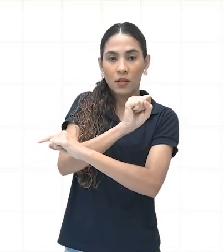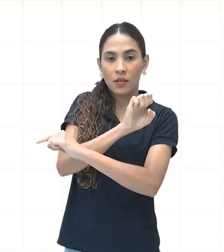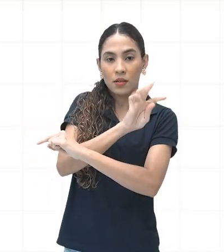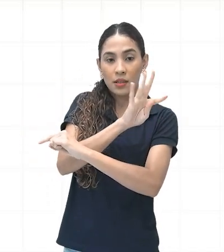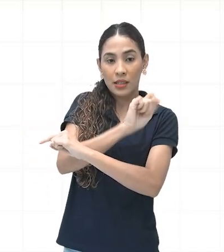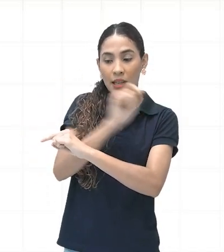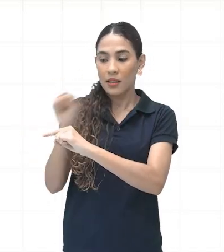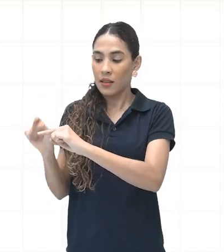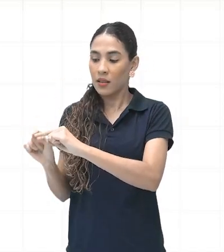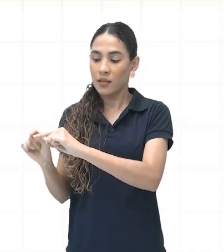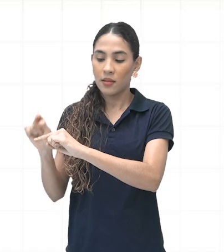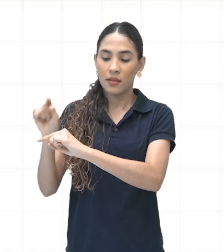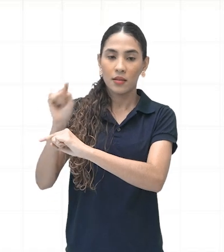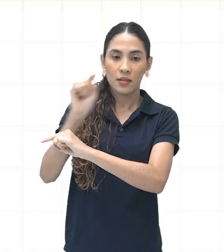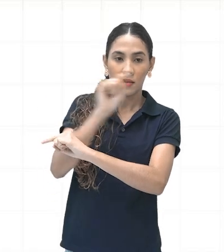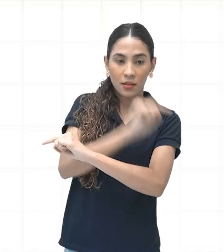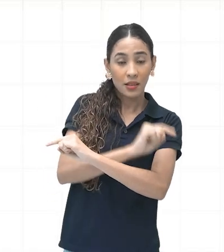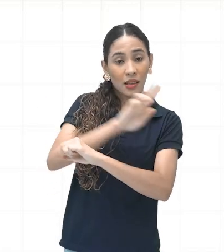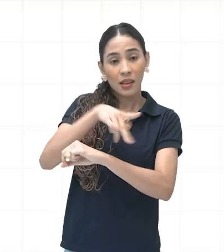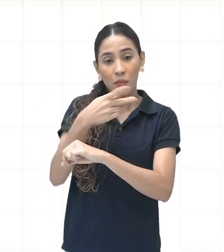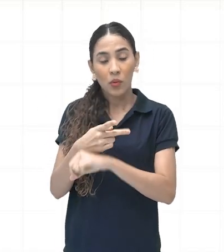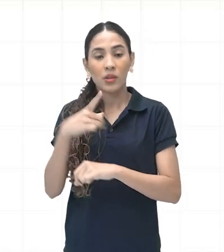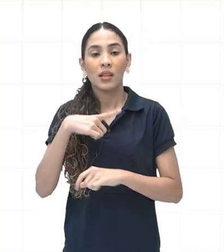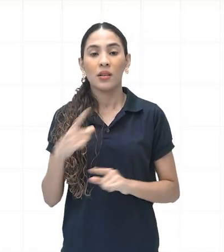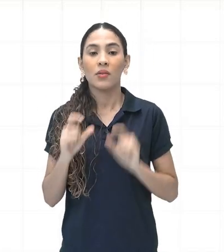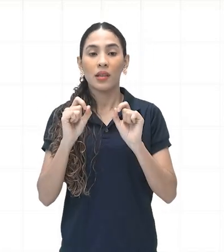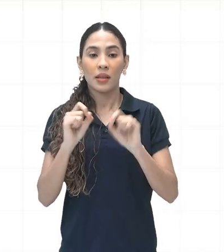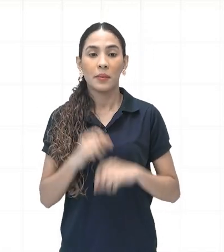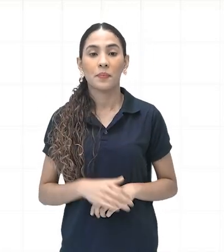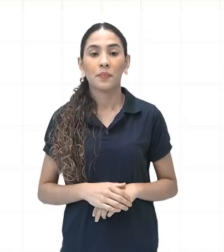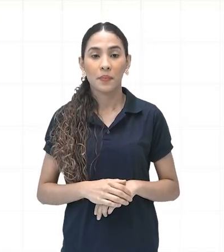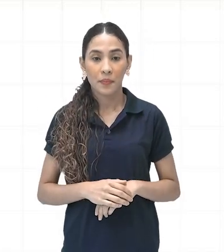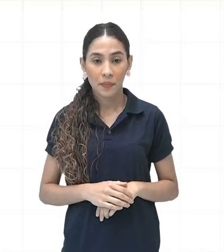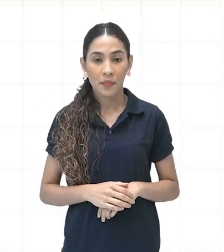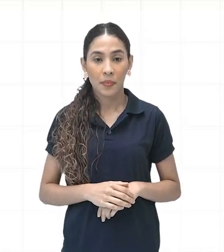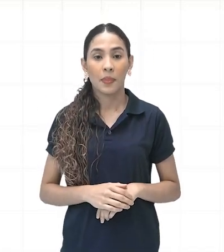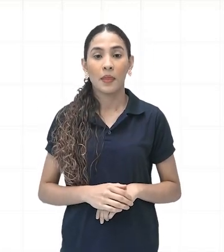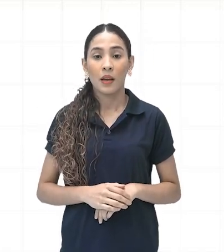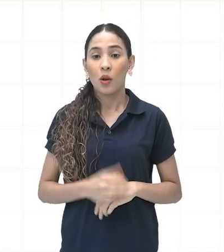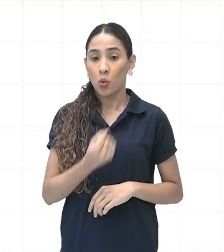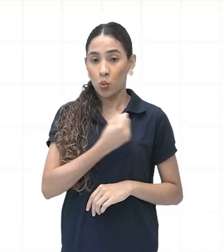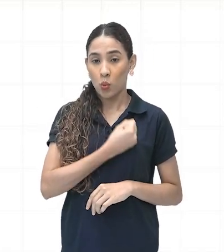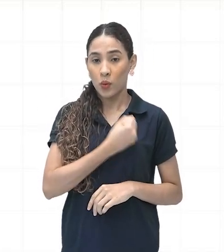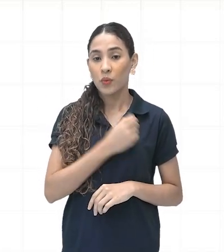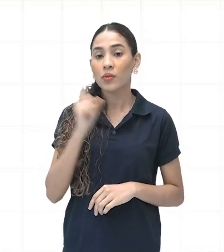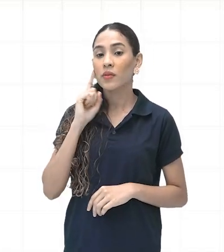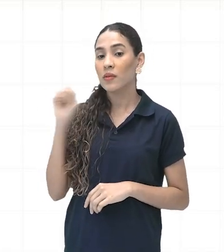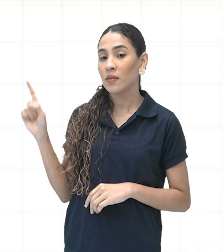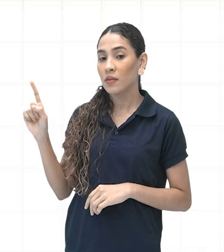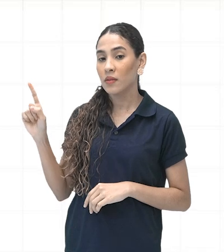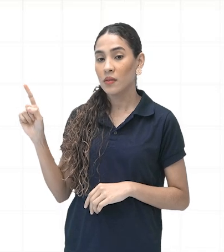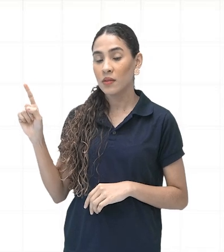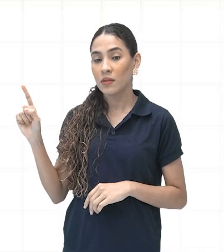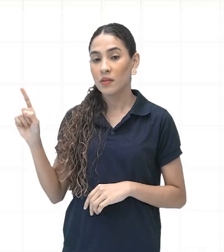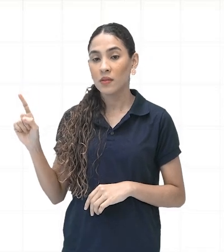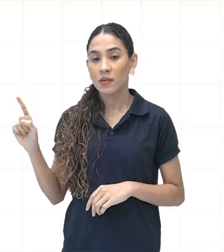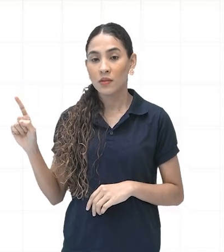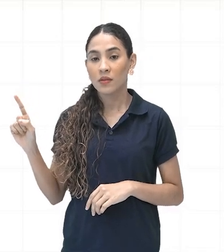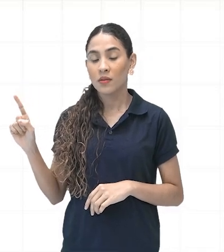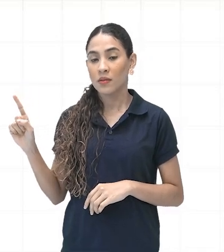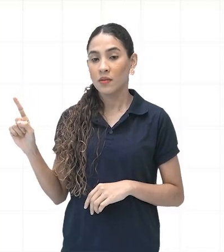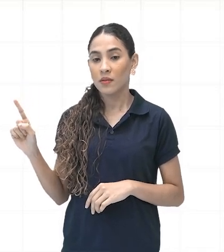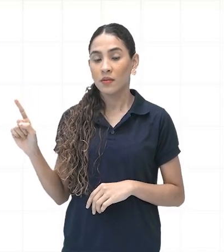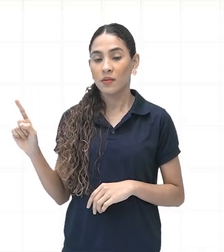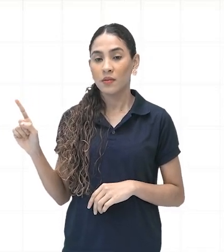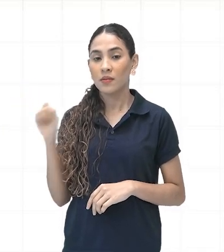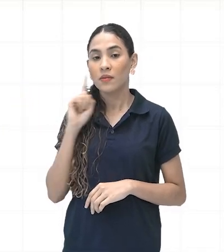ir para a esquerda. E depois dessa seta, a gente está vendo aqui esses números, né? Na sequência aí, na direção